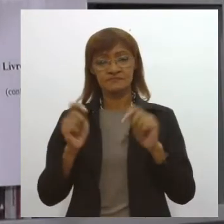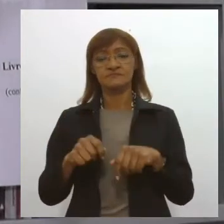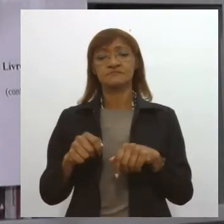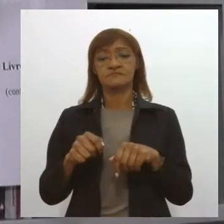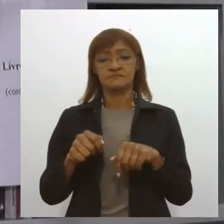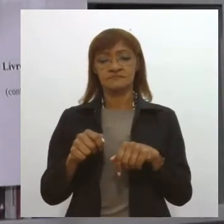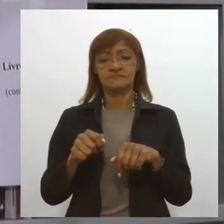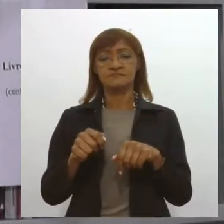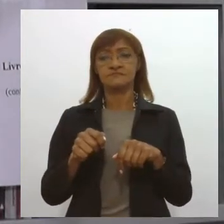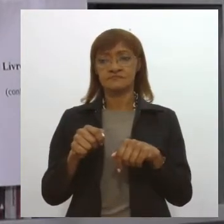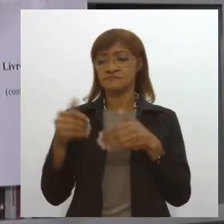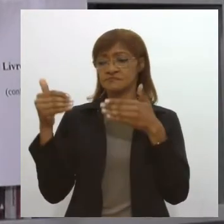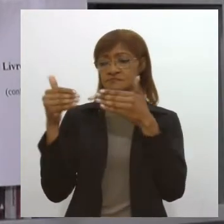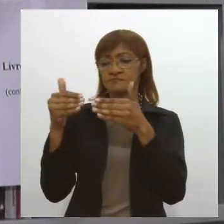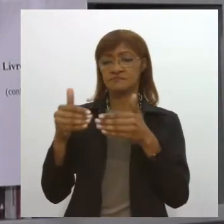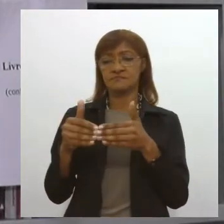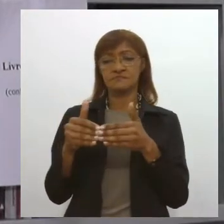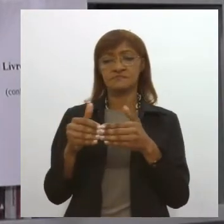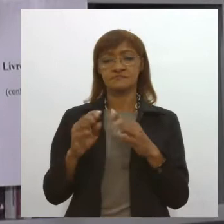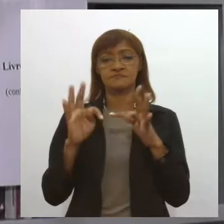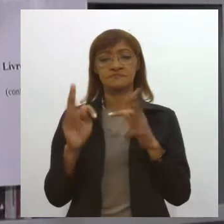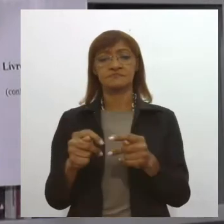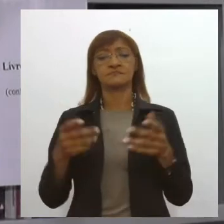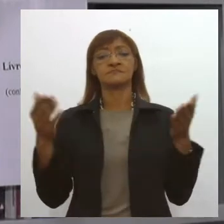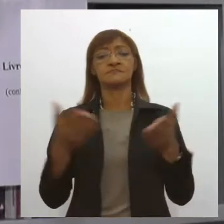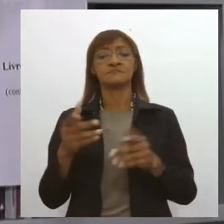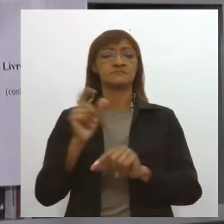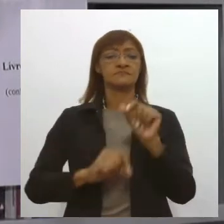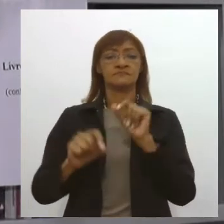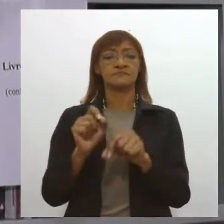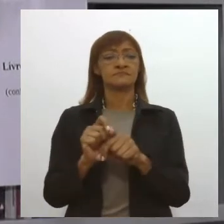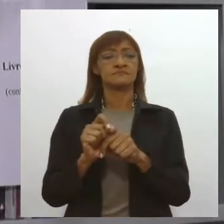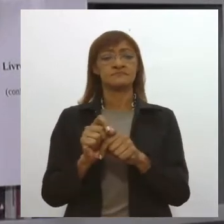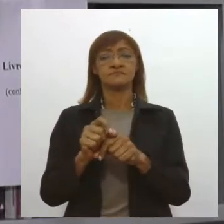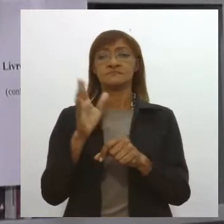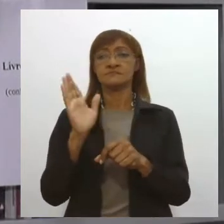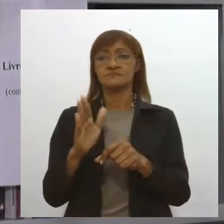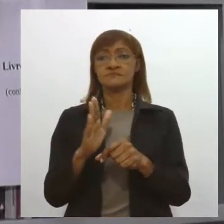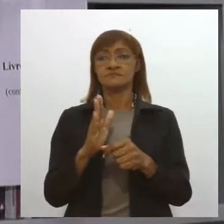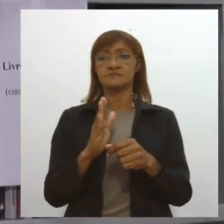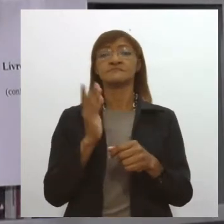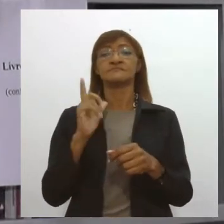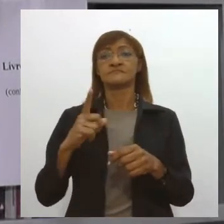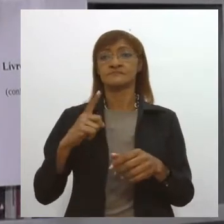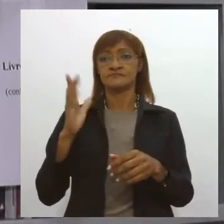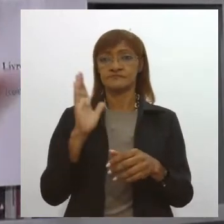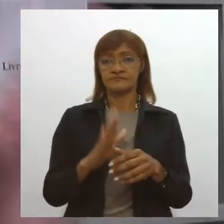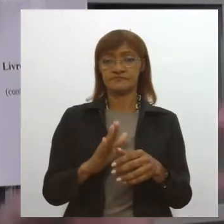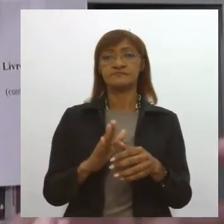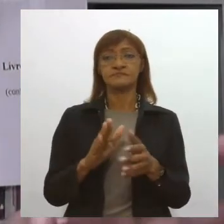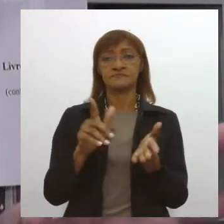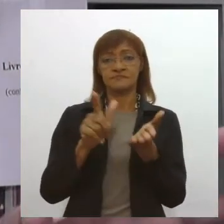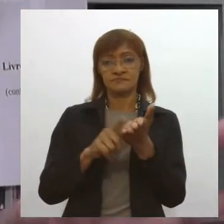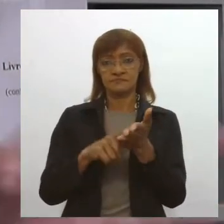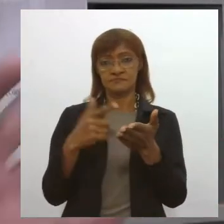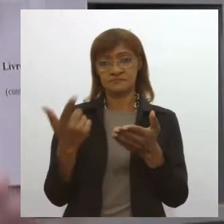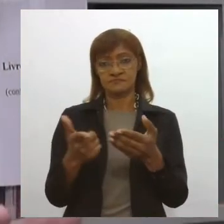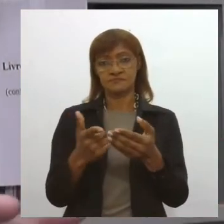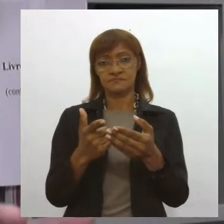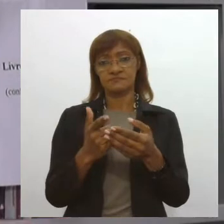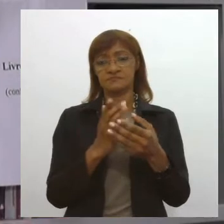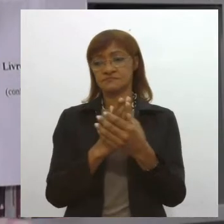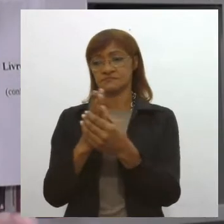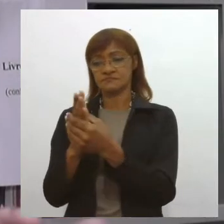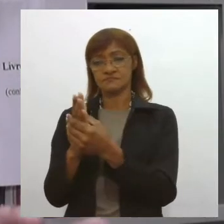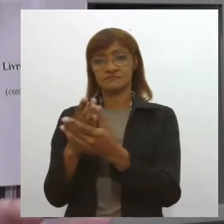harmonicamente uma com a outra. E hoje a gente trabalha justamente o conceito de biblioteca híbrida, em que a gente tem parte do acervo